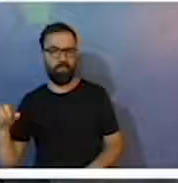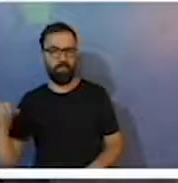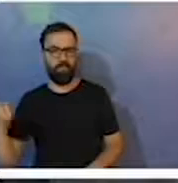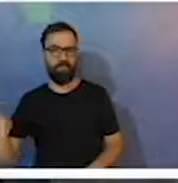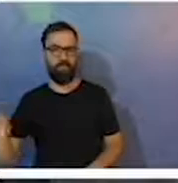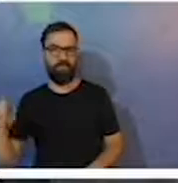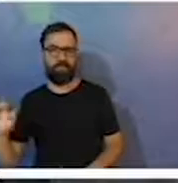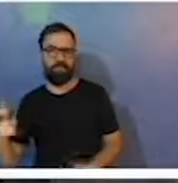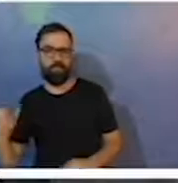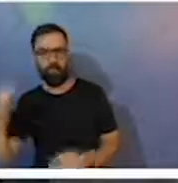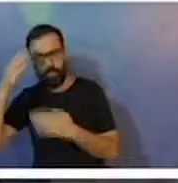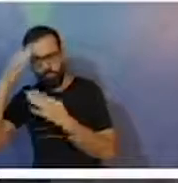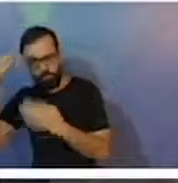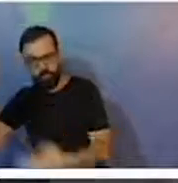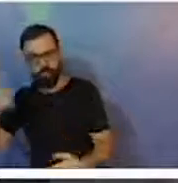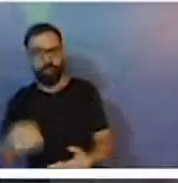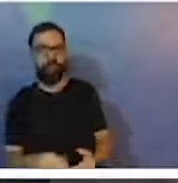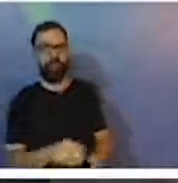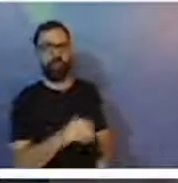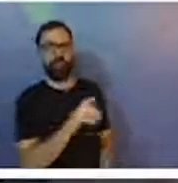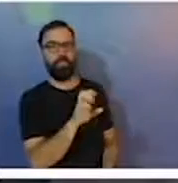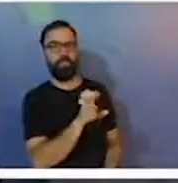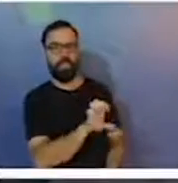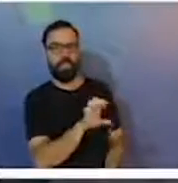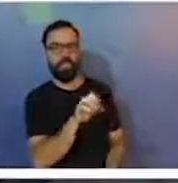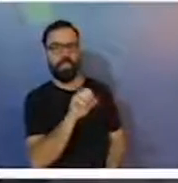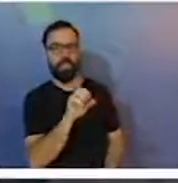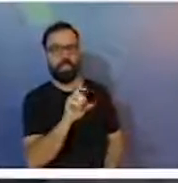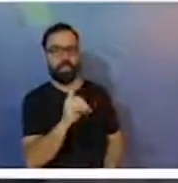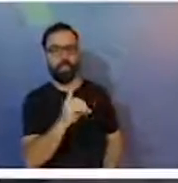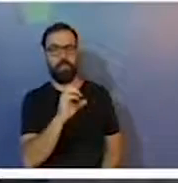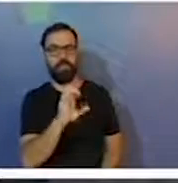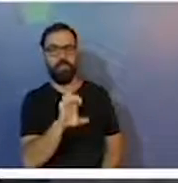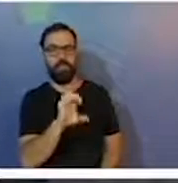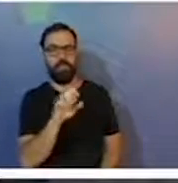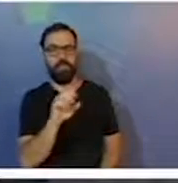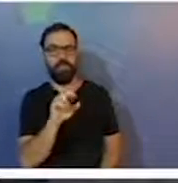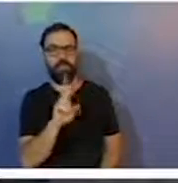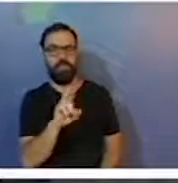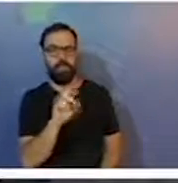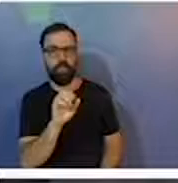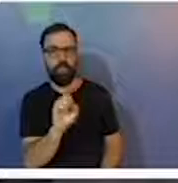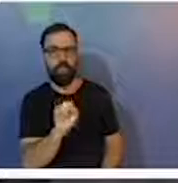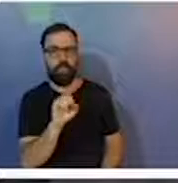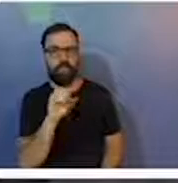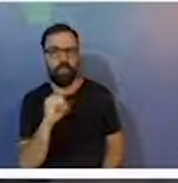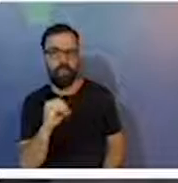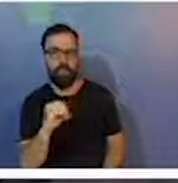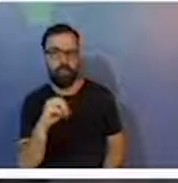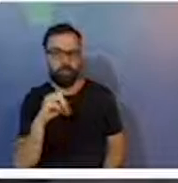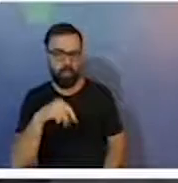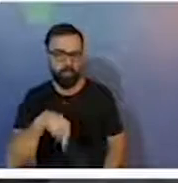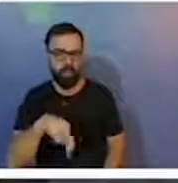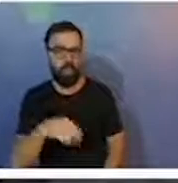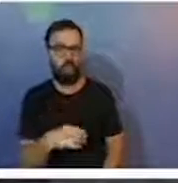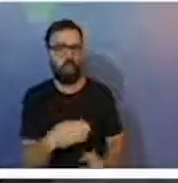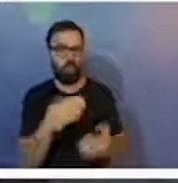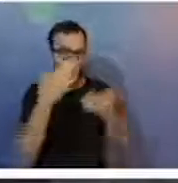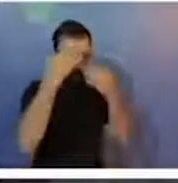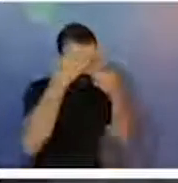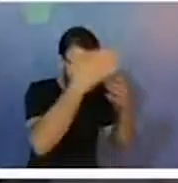abençoe nós temos aqui né o nosso intérprete de libras ao colo agradeço